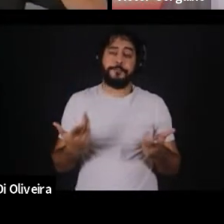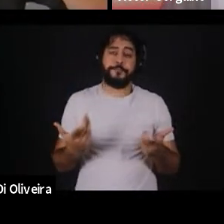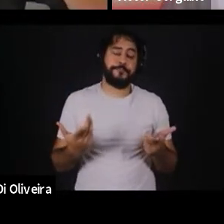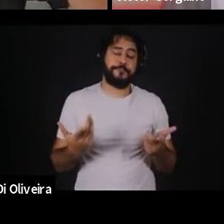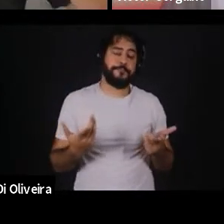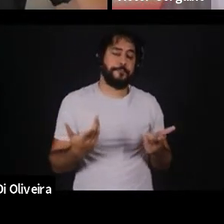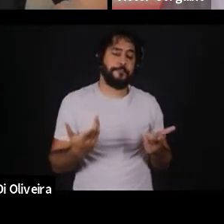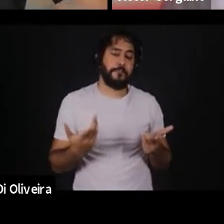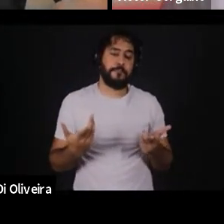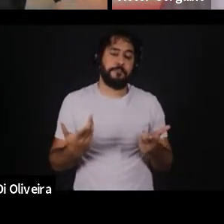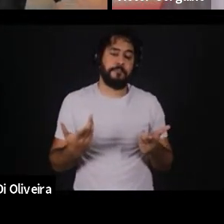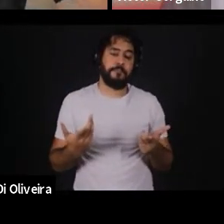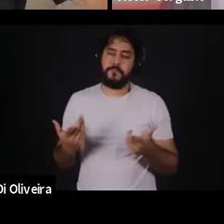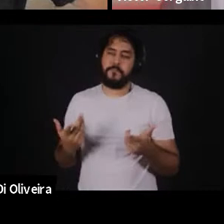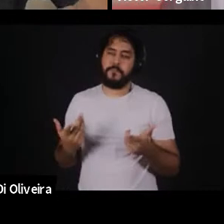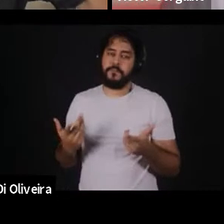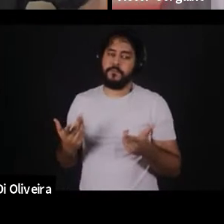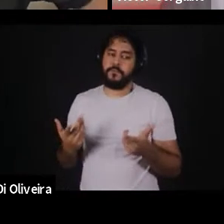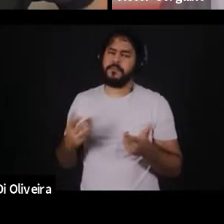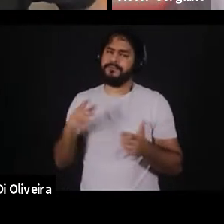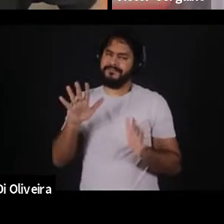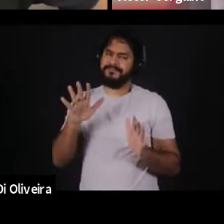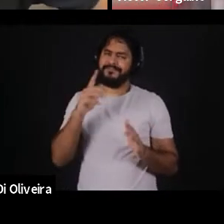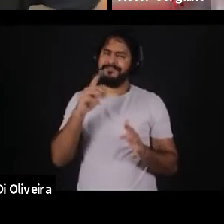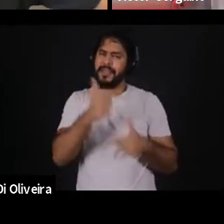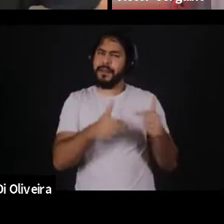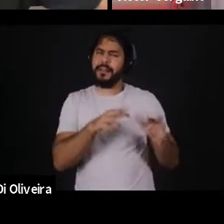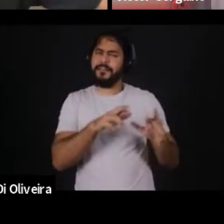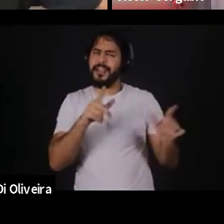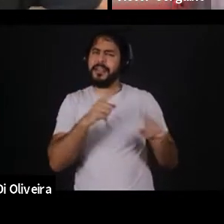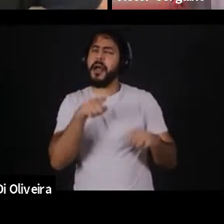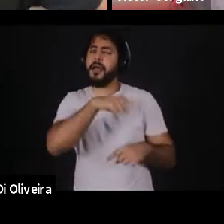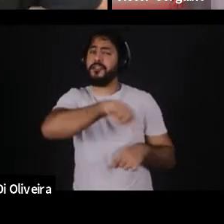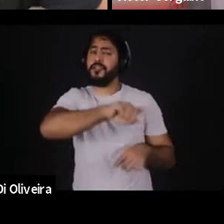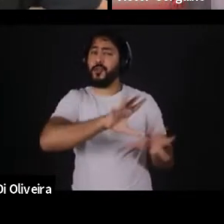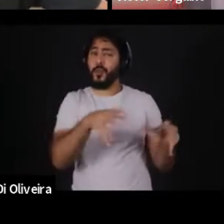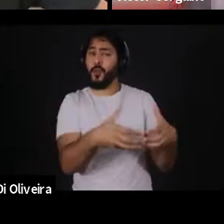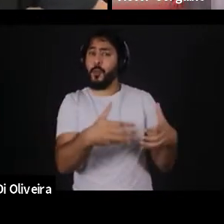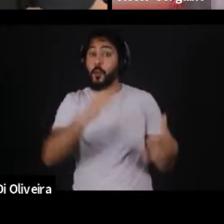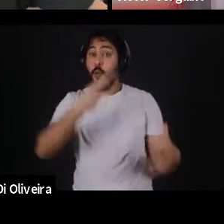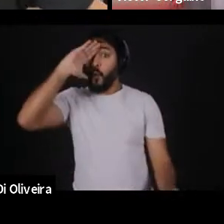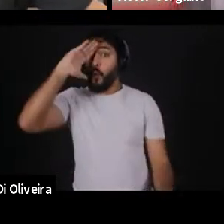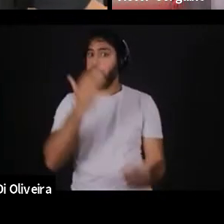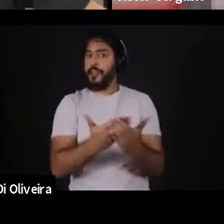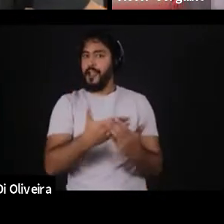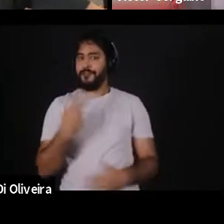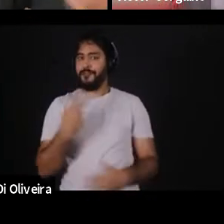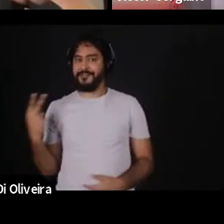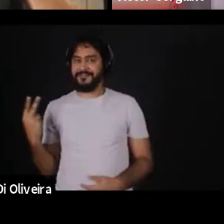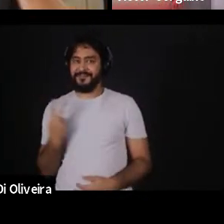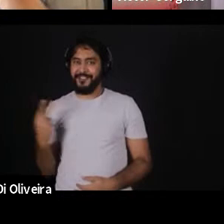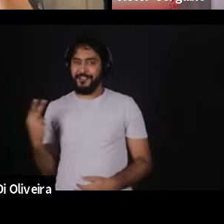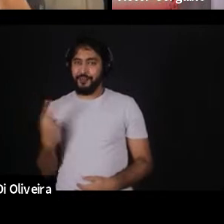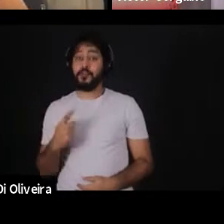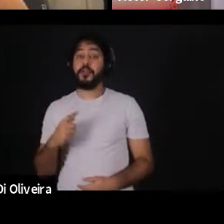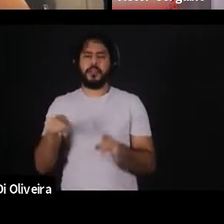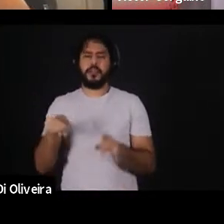que embora a gente eu acho que trabalha de uma maneira diferente, mas de uma maneira nossos amigos confiavam na gente e de alguma maneira a gente articulou alguma coisa que